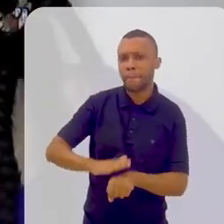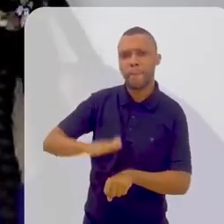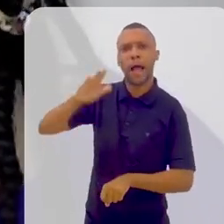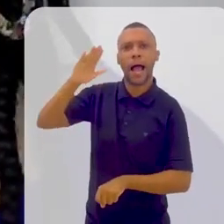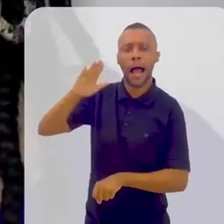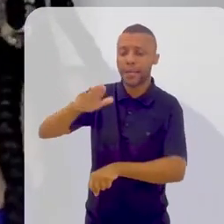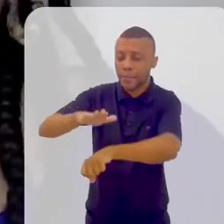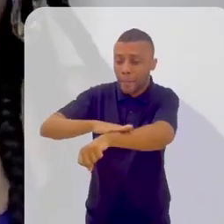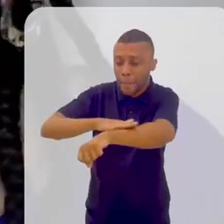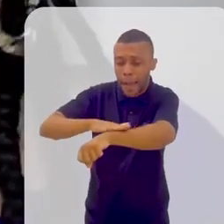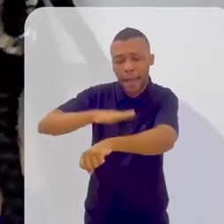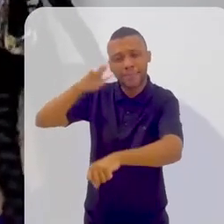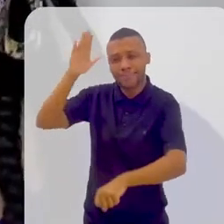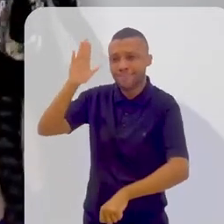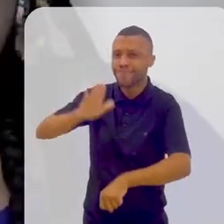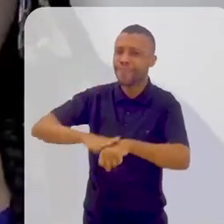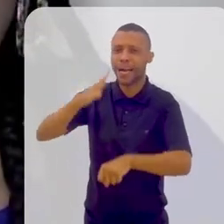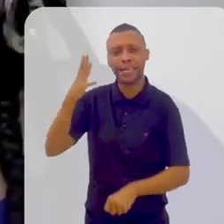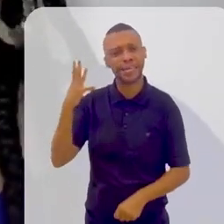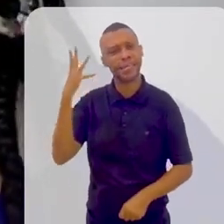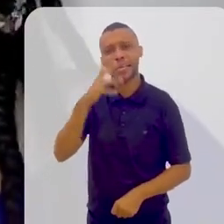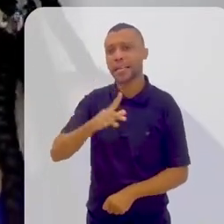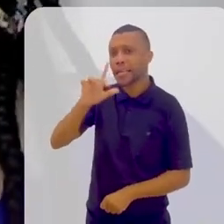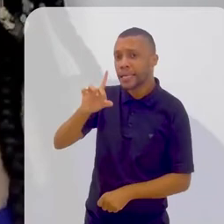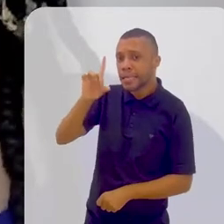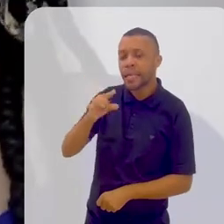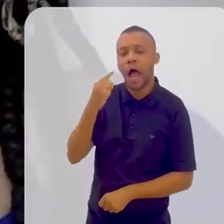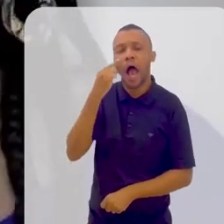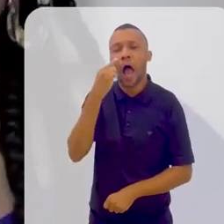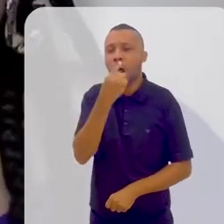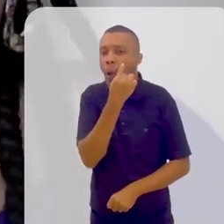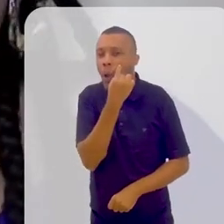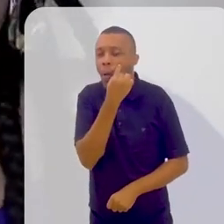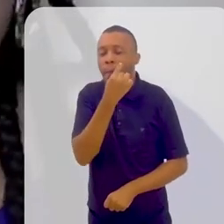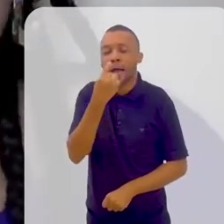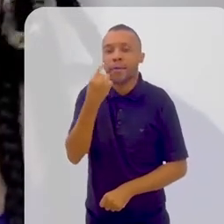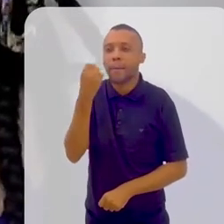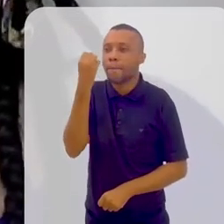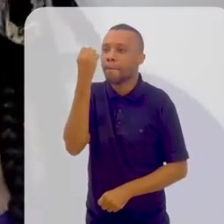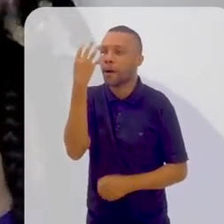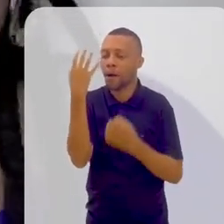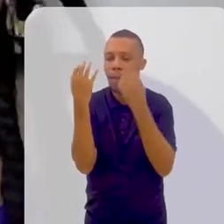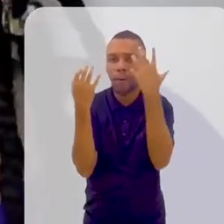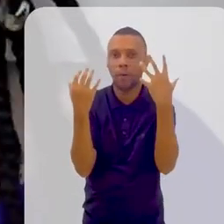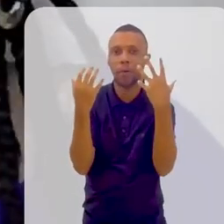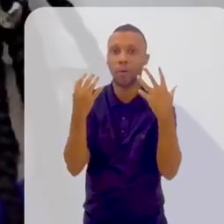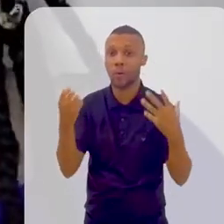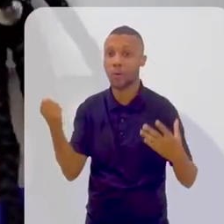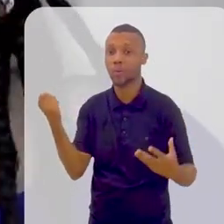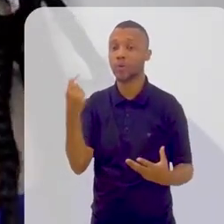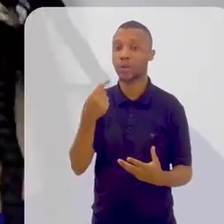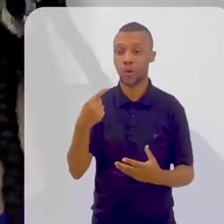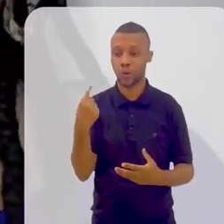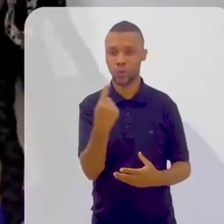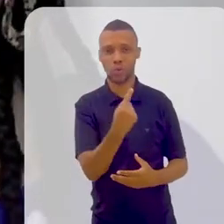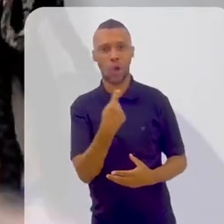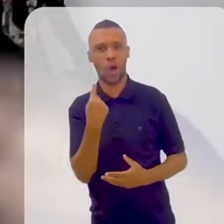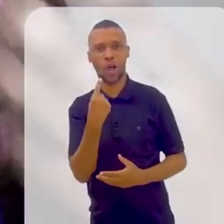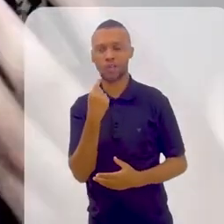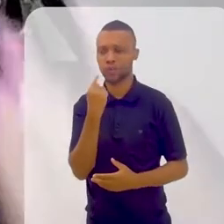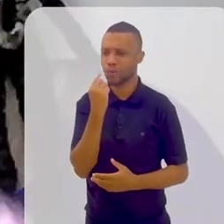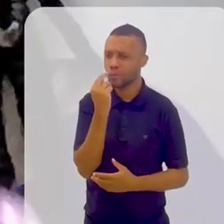não existe pele mais linda, não existe olhos mais lindos, mais vibrantes do que os nossos, não